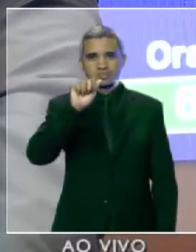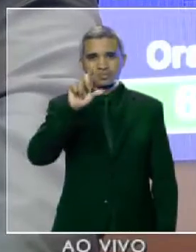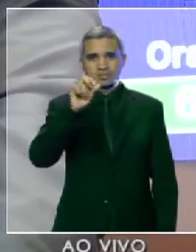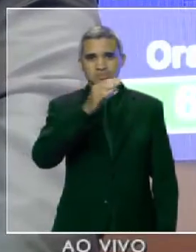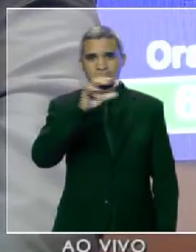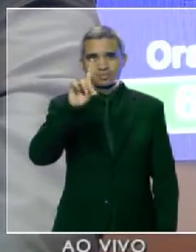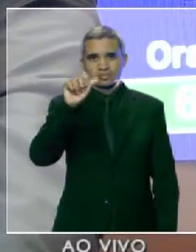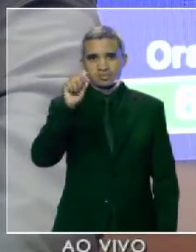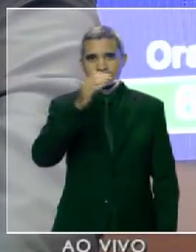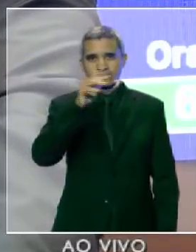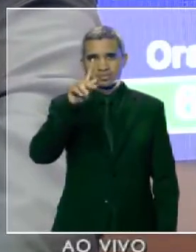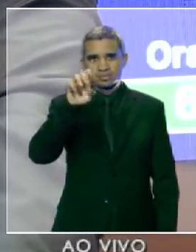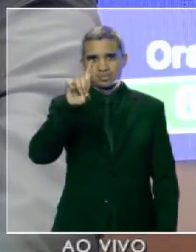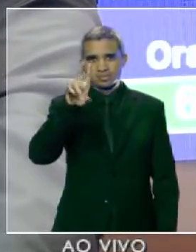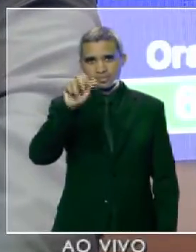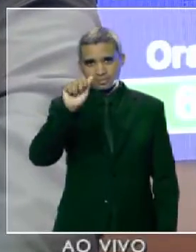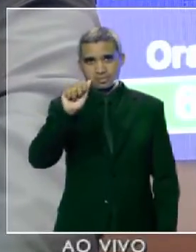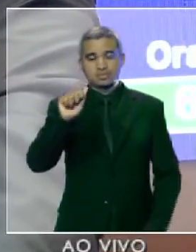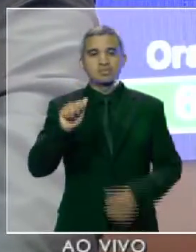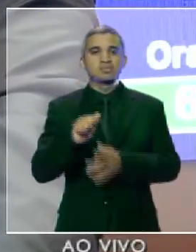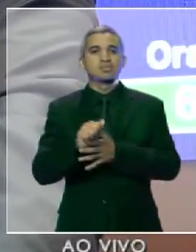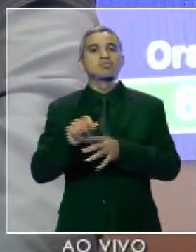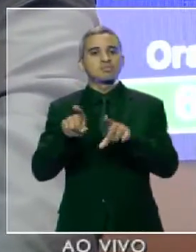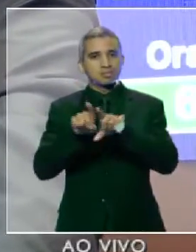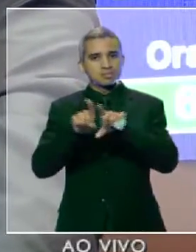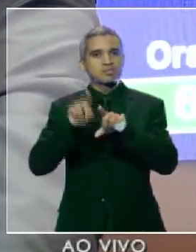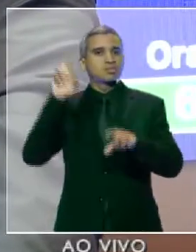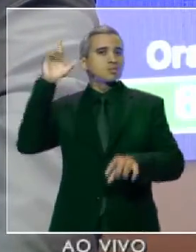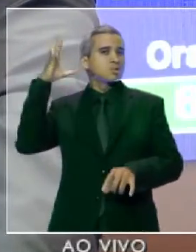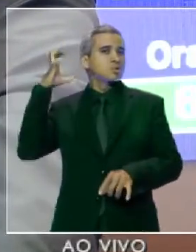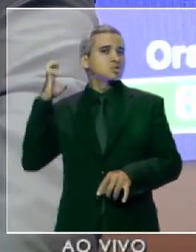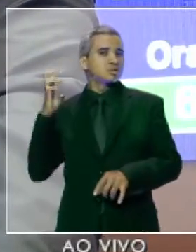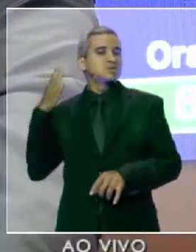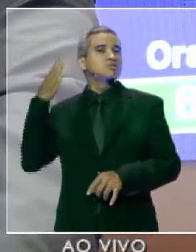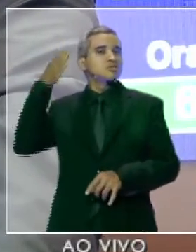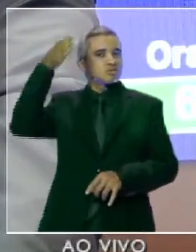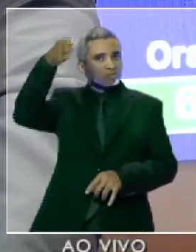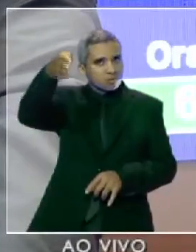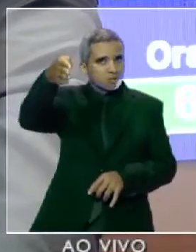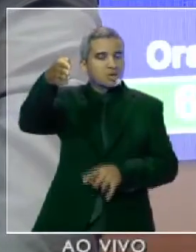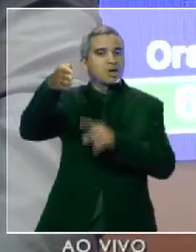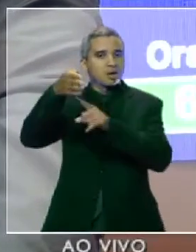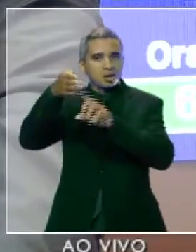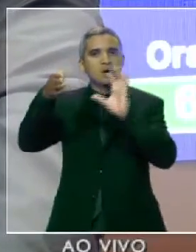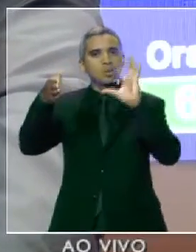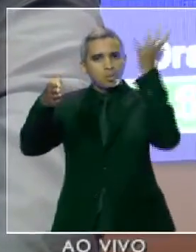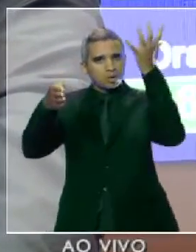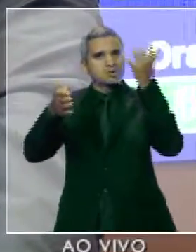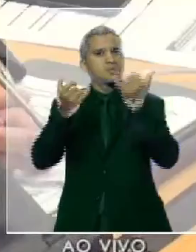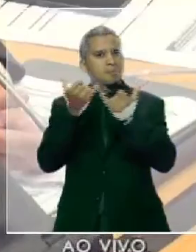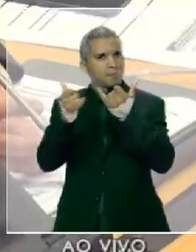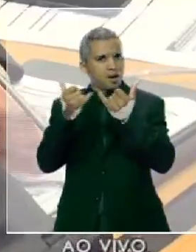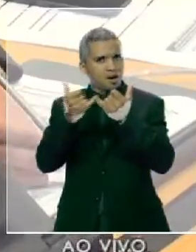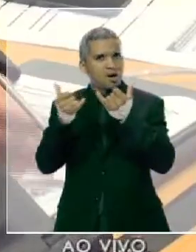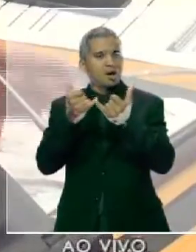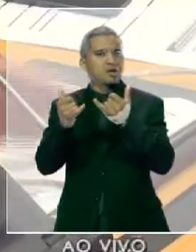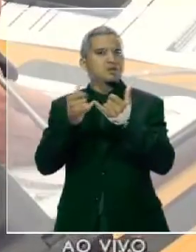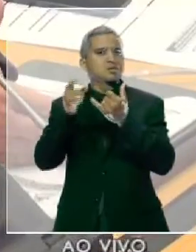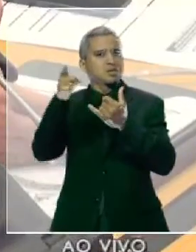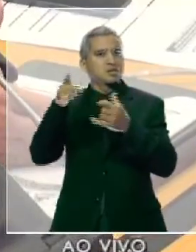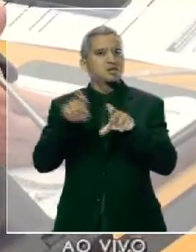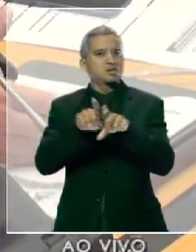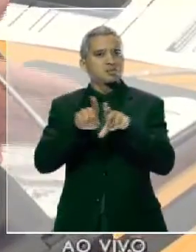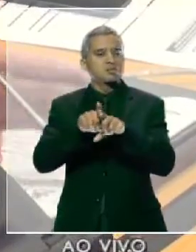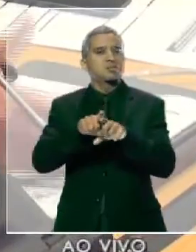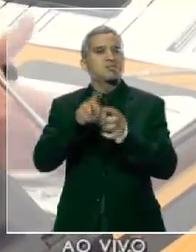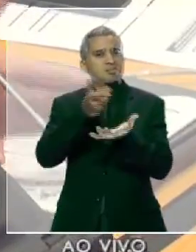a governadora Roseana, quando esteve lá como governadora, aconteceu parecido, espetacular, onde a própria